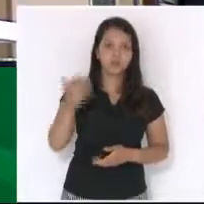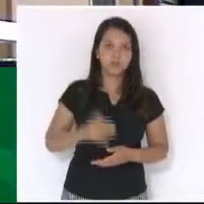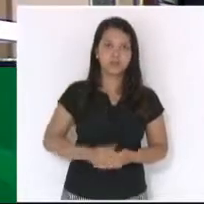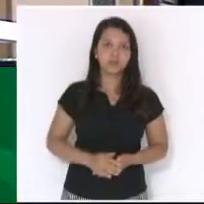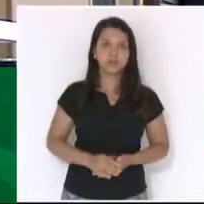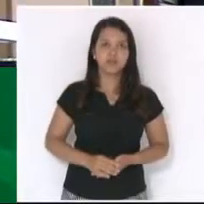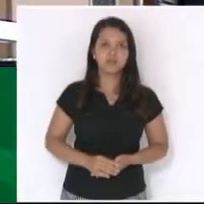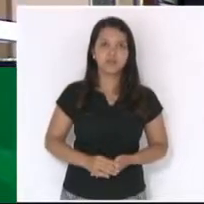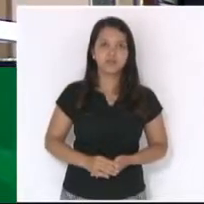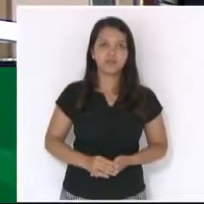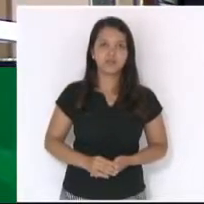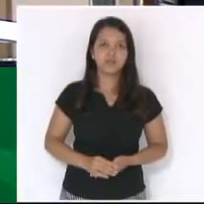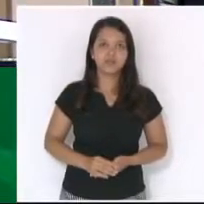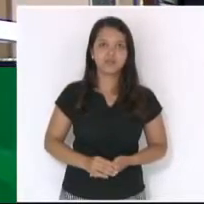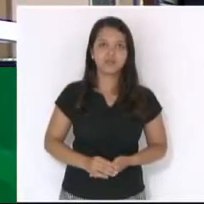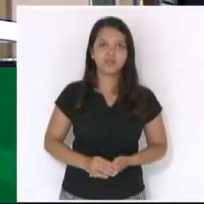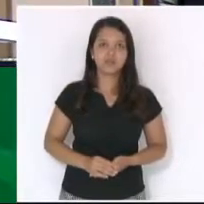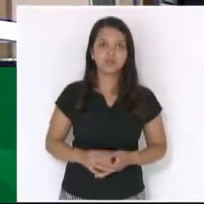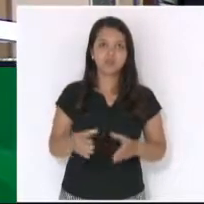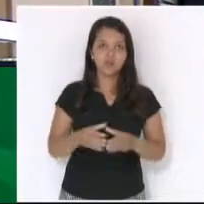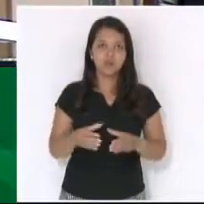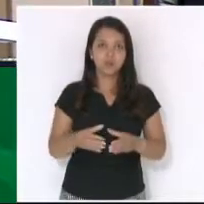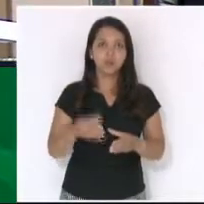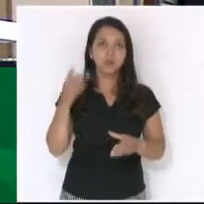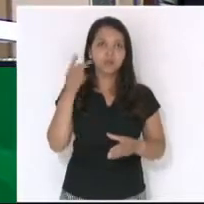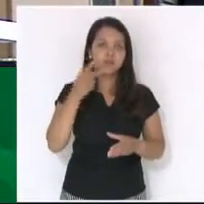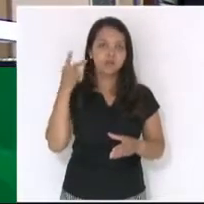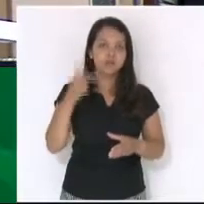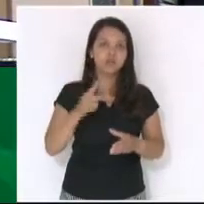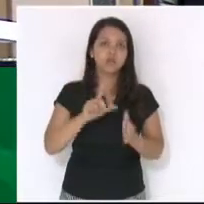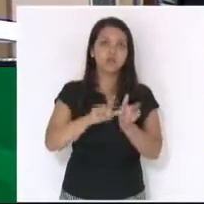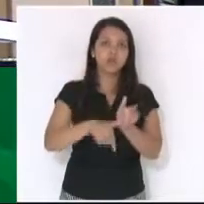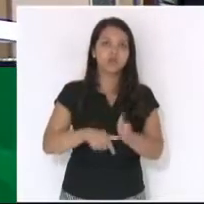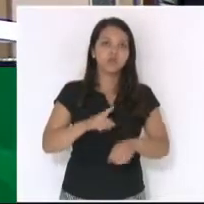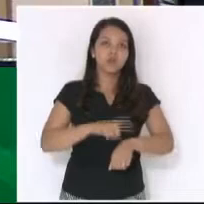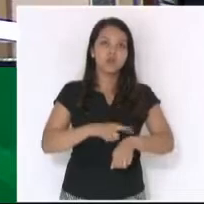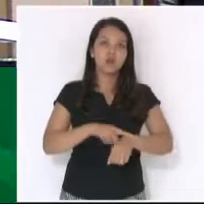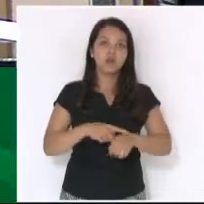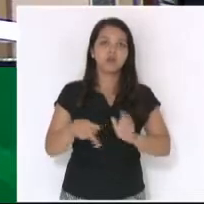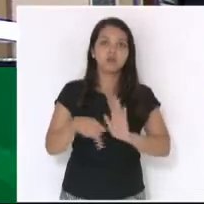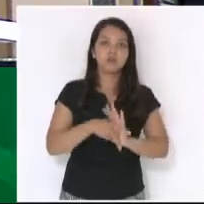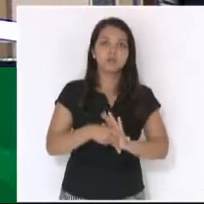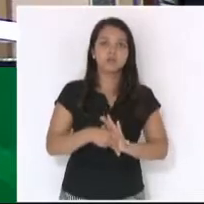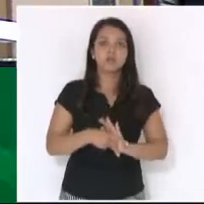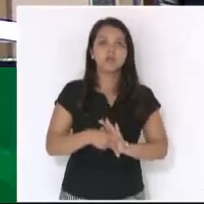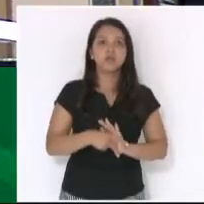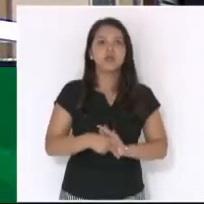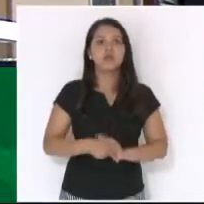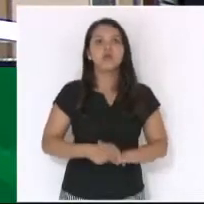partidos políticos Senhores o próximo horário pertence o PSD